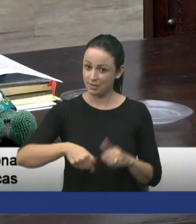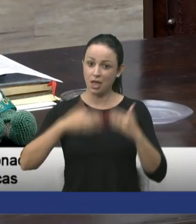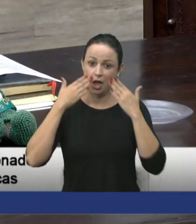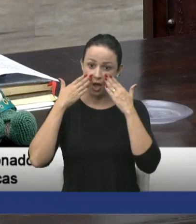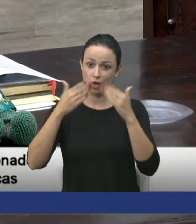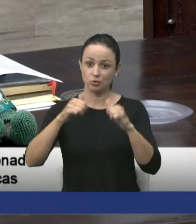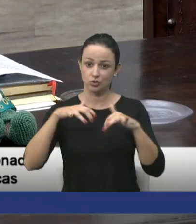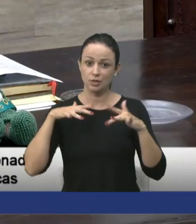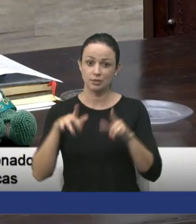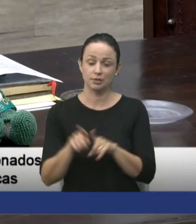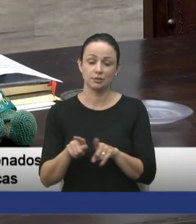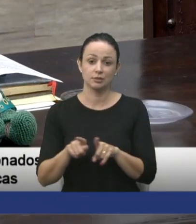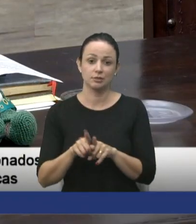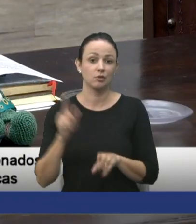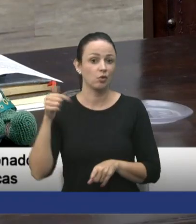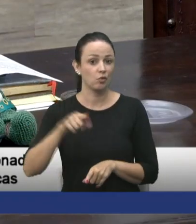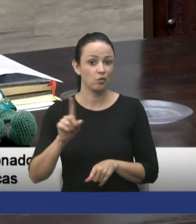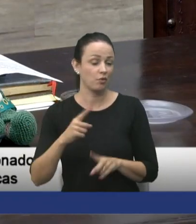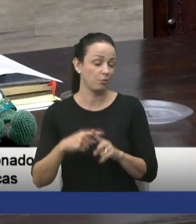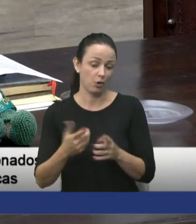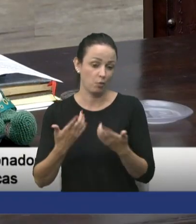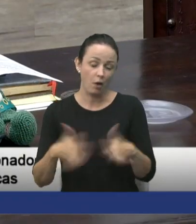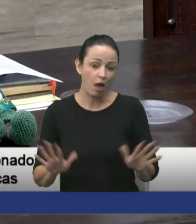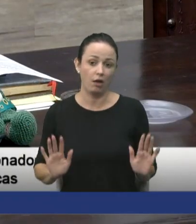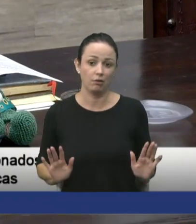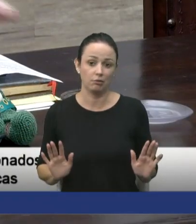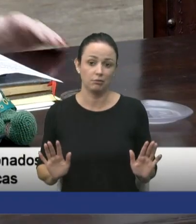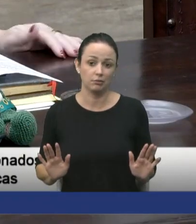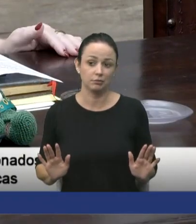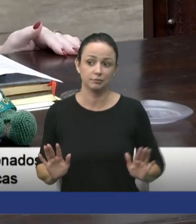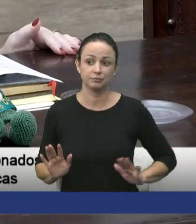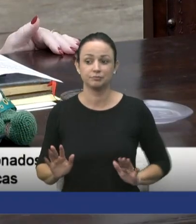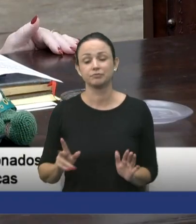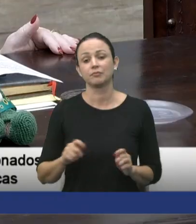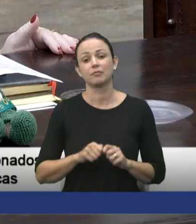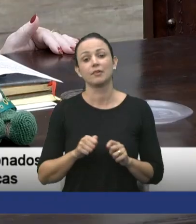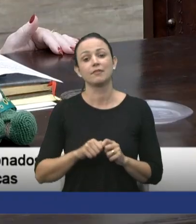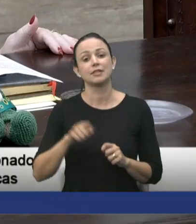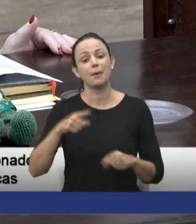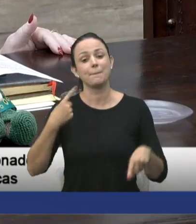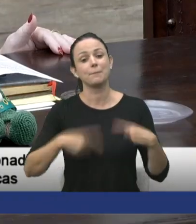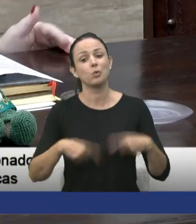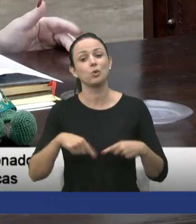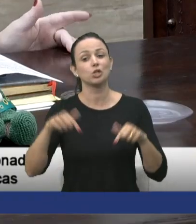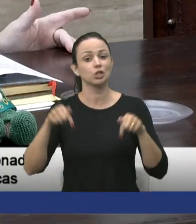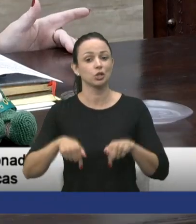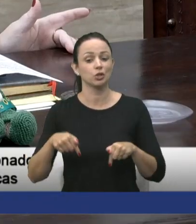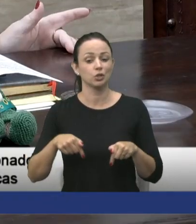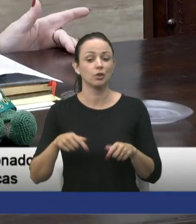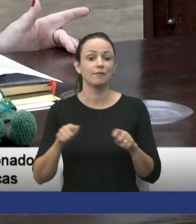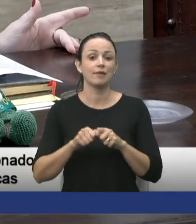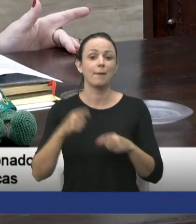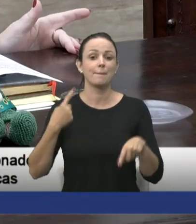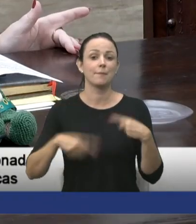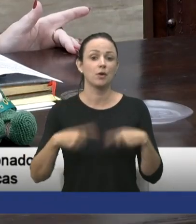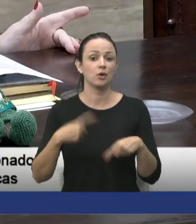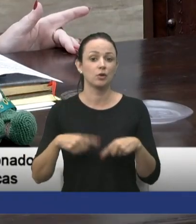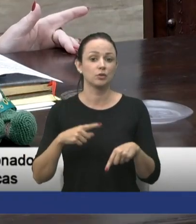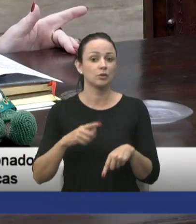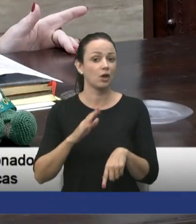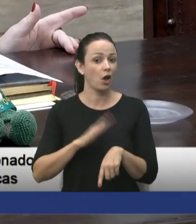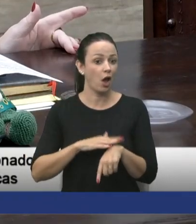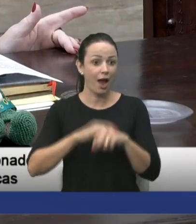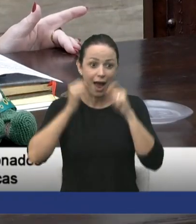audiências. E ele não vem porque não quer vir. Né? Agora, nós estamos fazendo política aqui, a gente faz política desde a hora que a gente